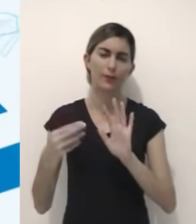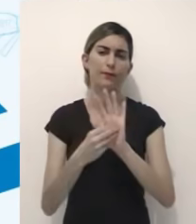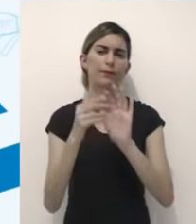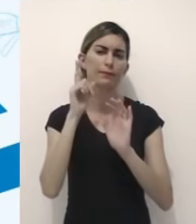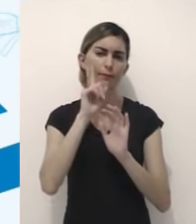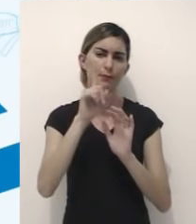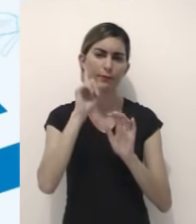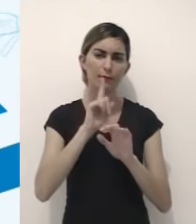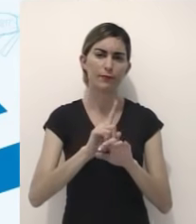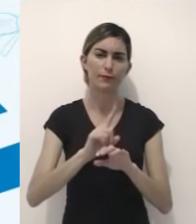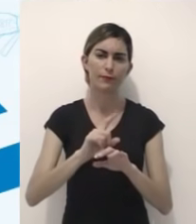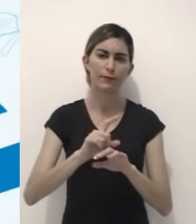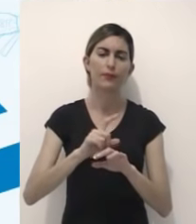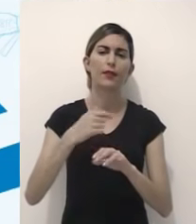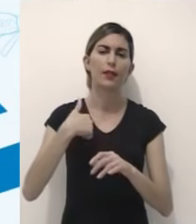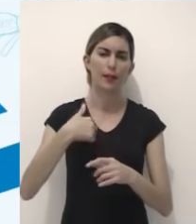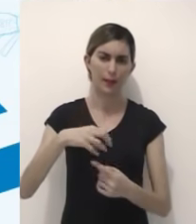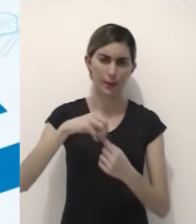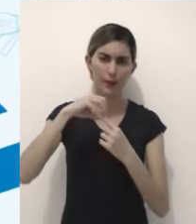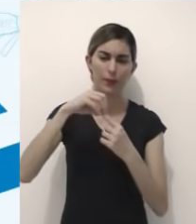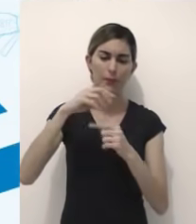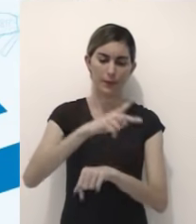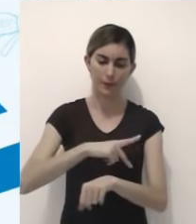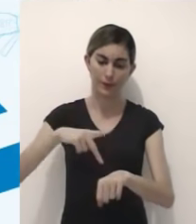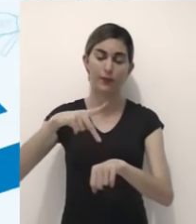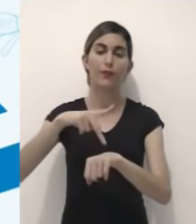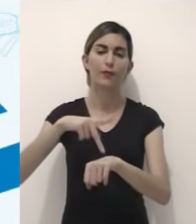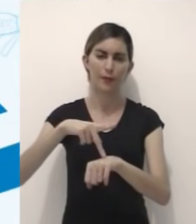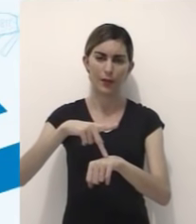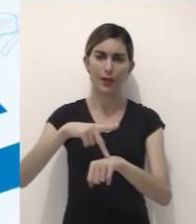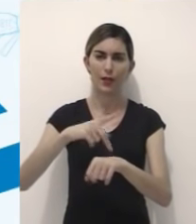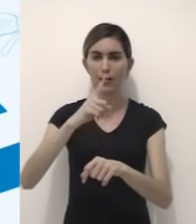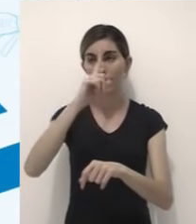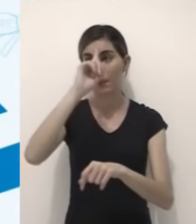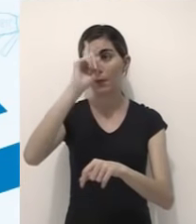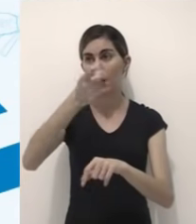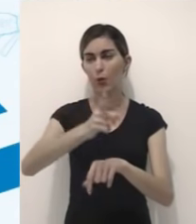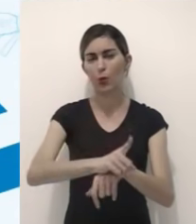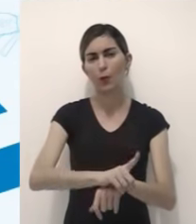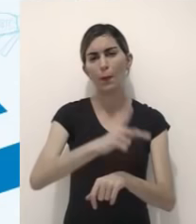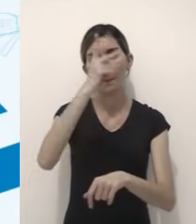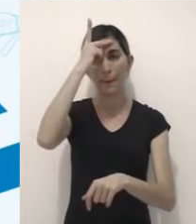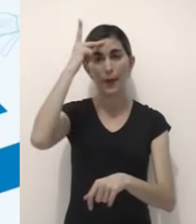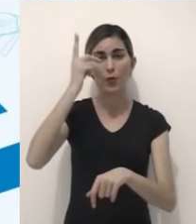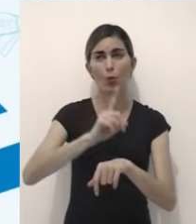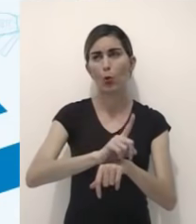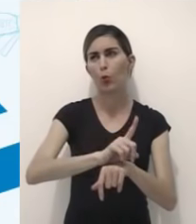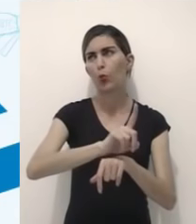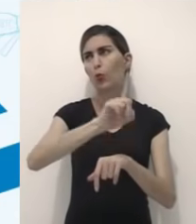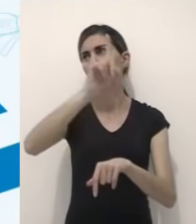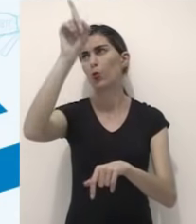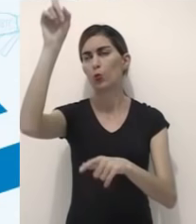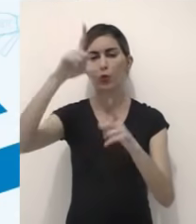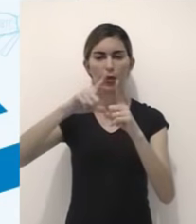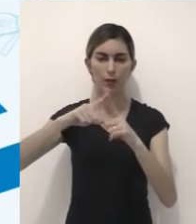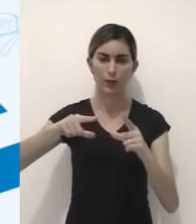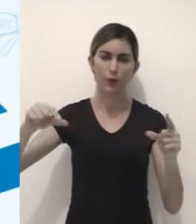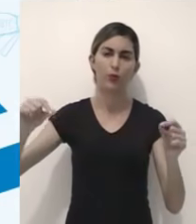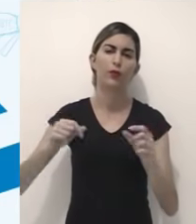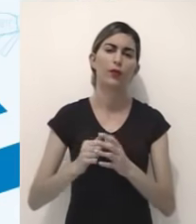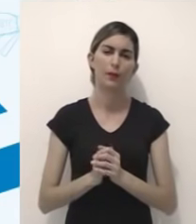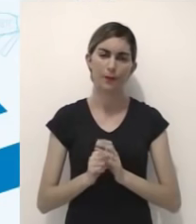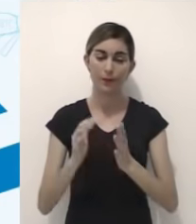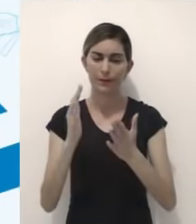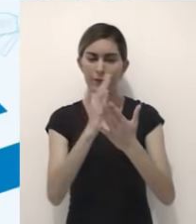histórico. Os Estados Unidos foi o primeiro país que enviou uma pessoa, um humano, para